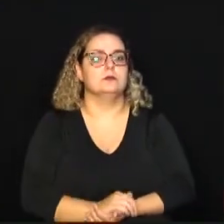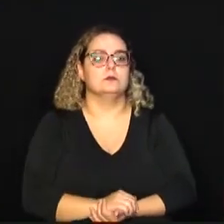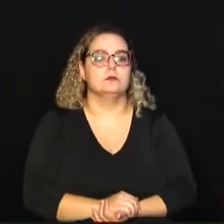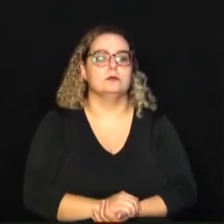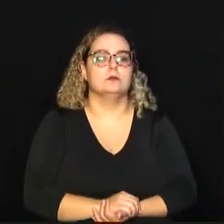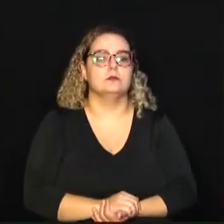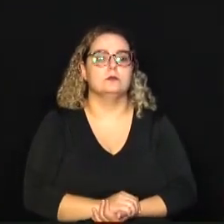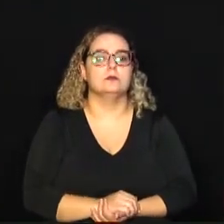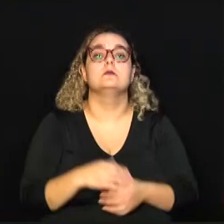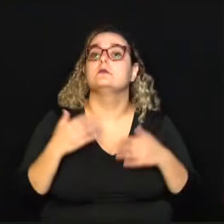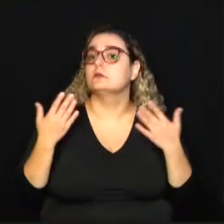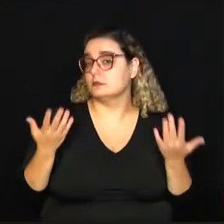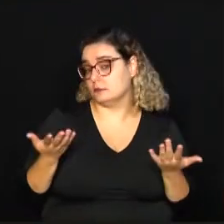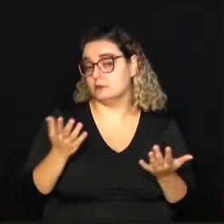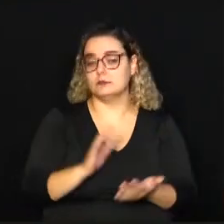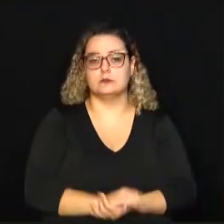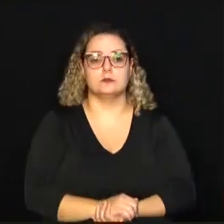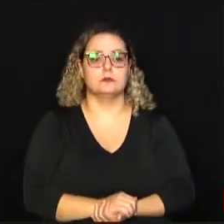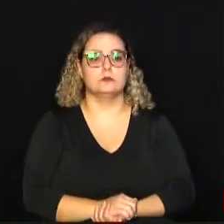tá. Bem,